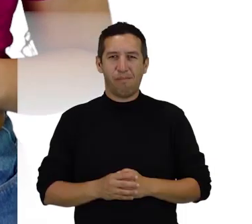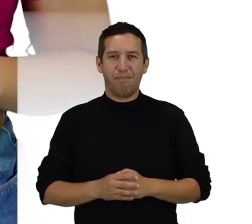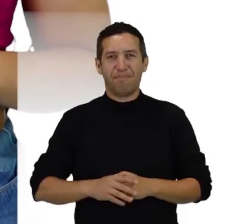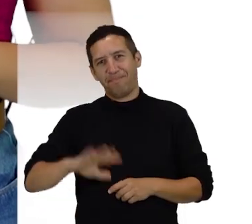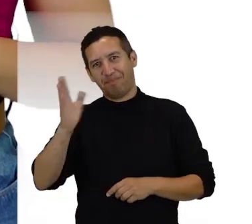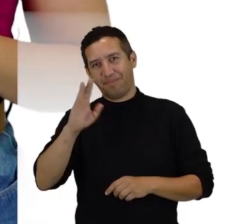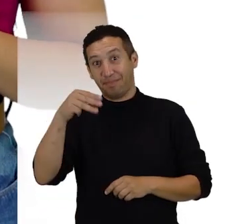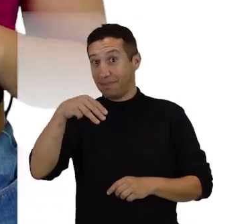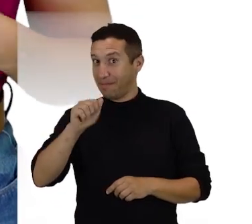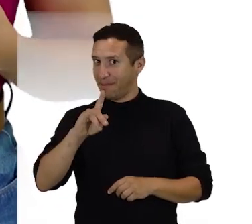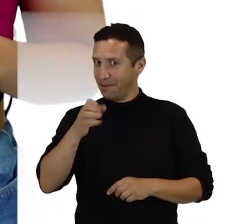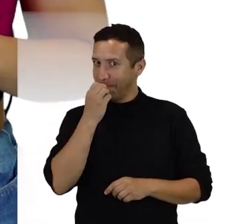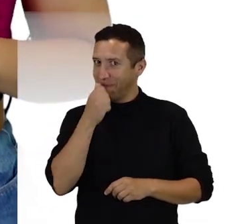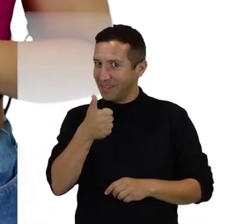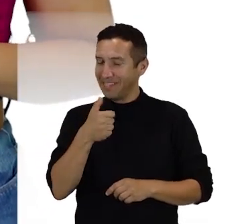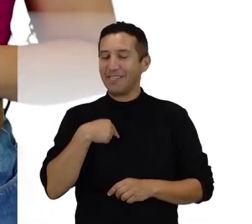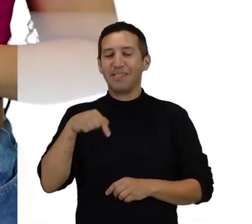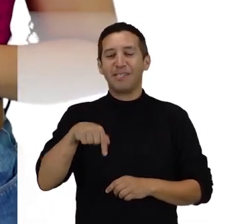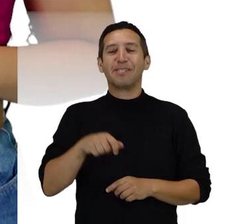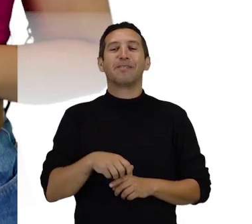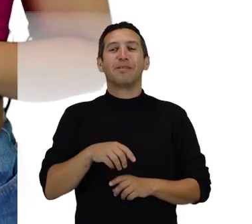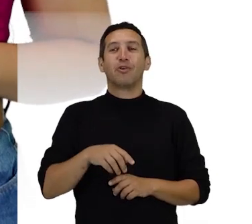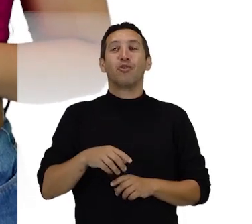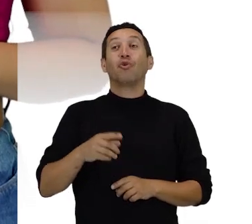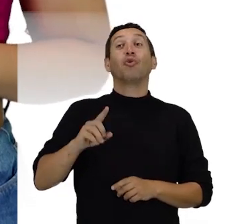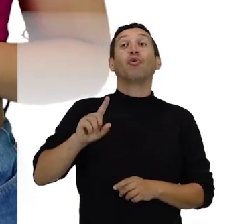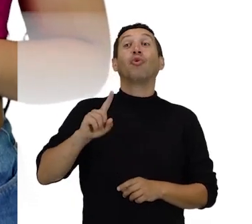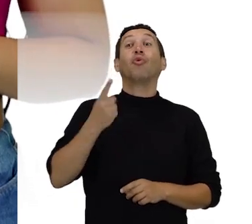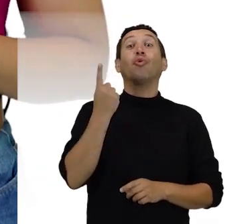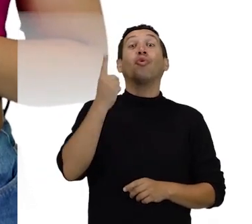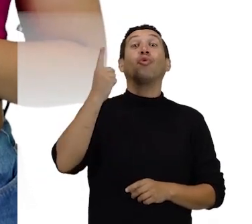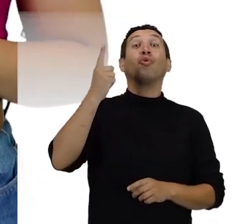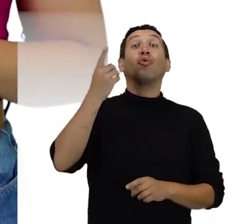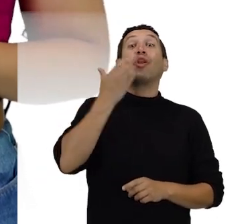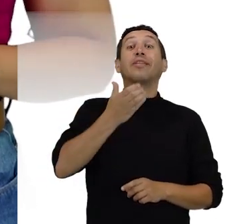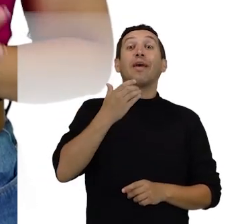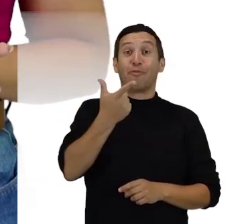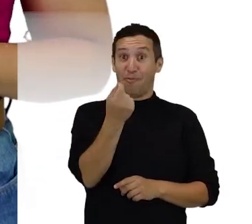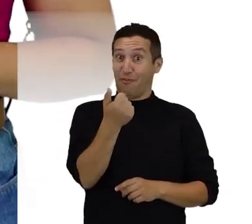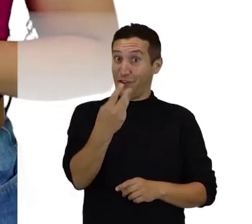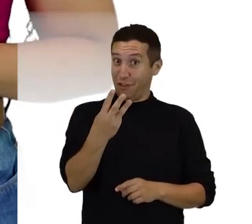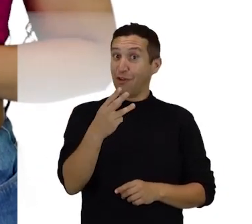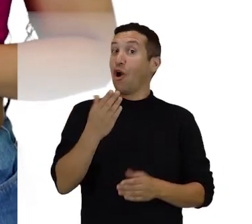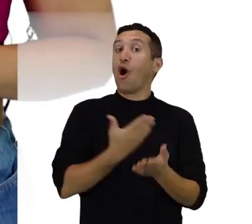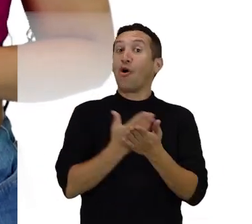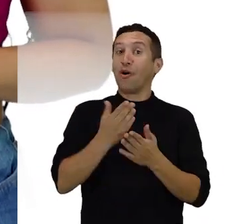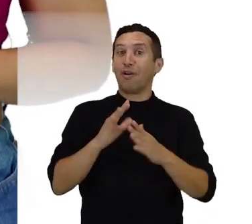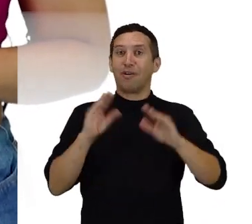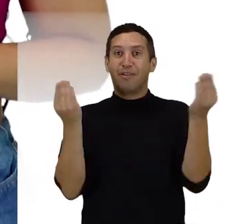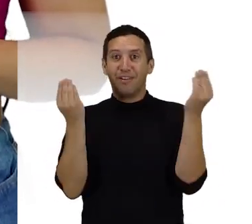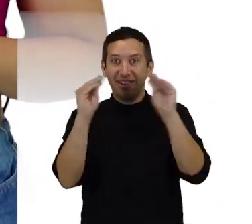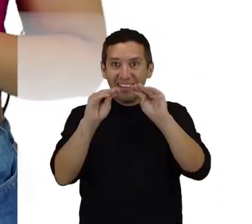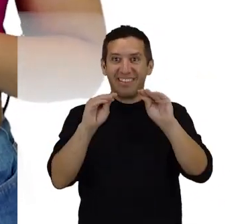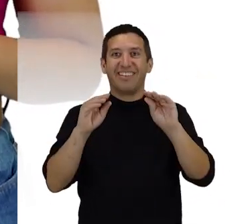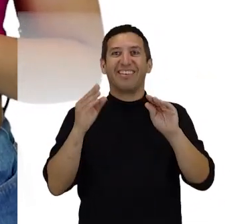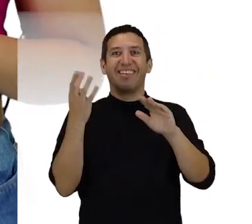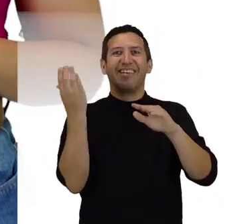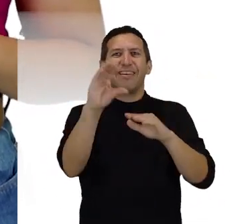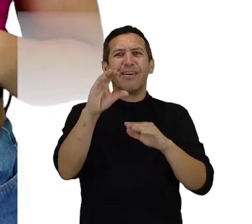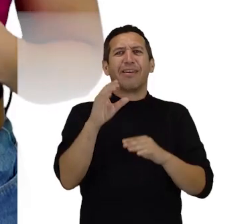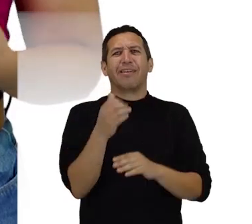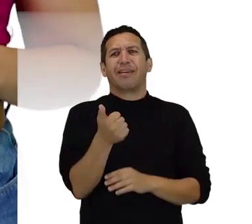Oi, Madei, tudo bem? O último mês de 2023 foi movimentado em nossas redes sociais e teve início com o post da posse de 14